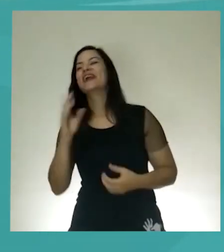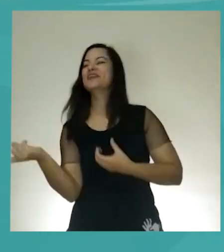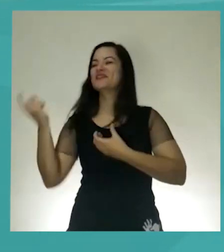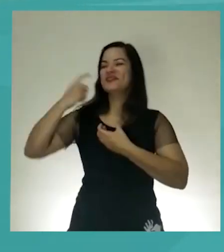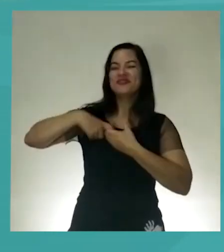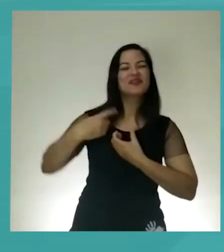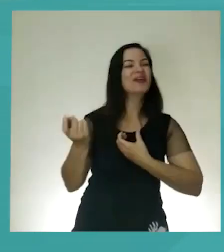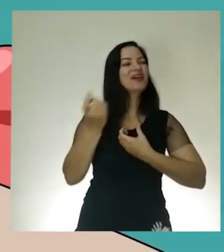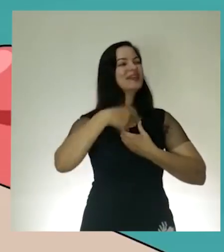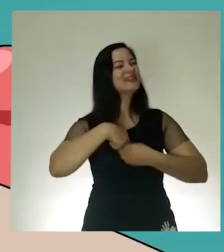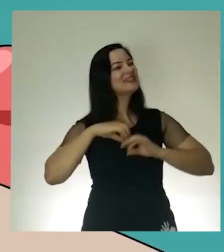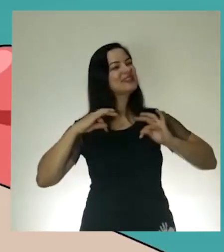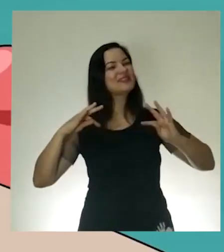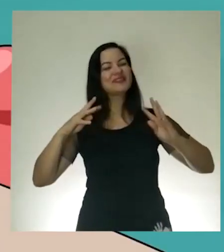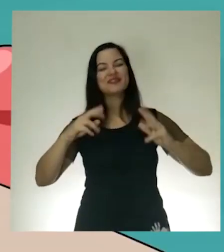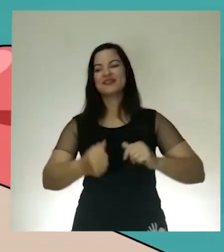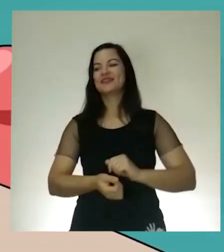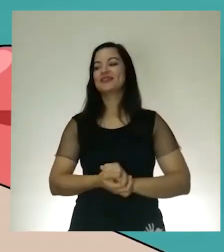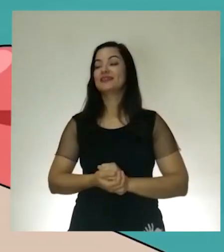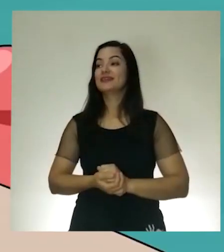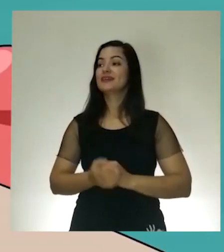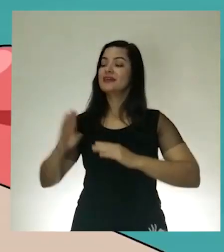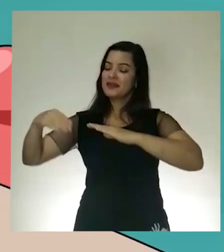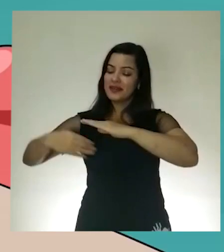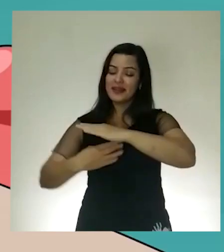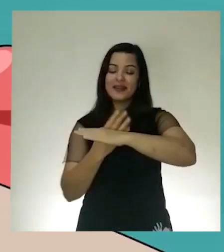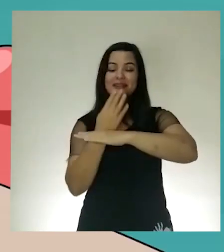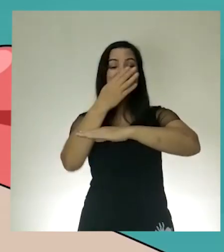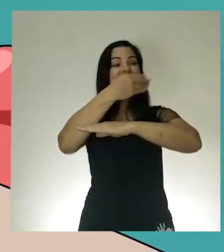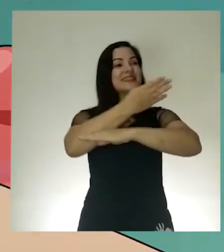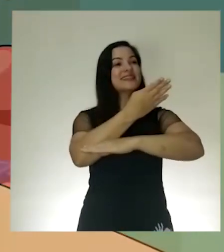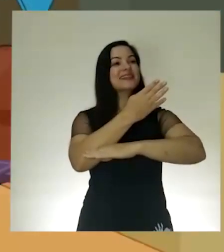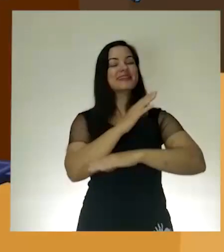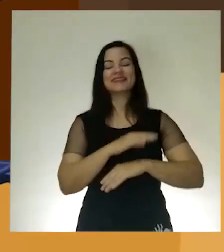Legal, eles voltaram! Peixonauta!